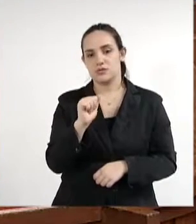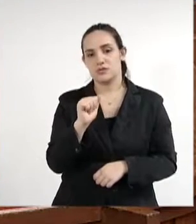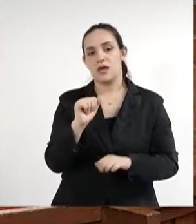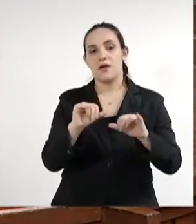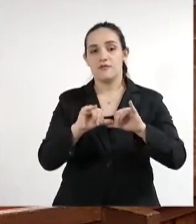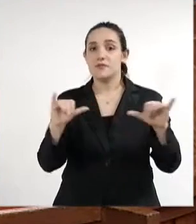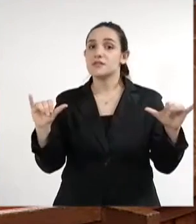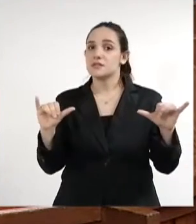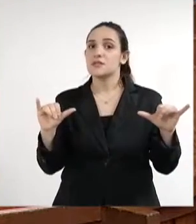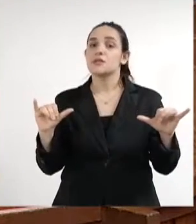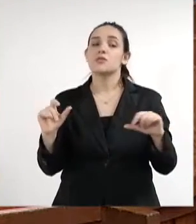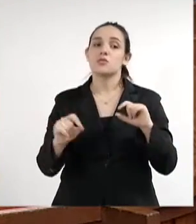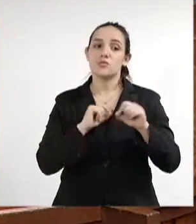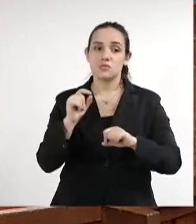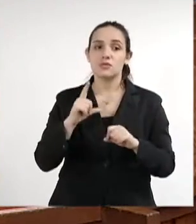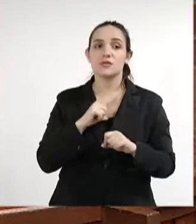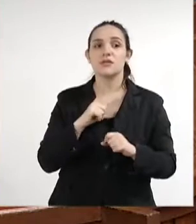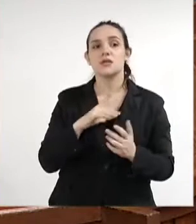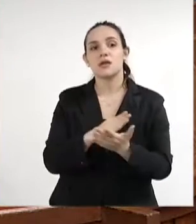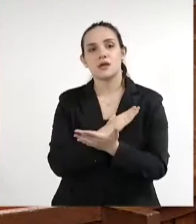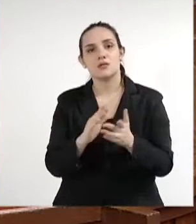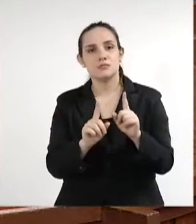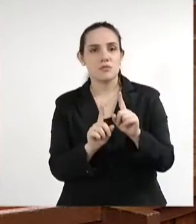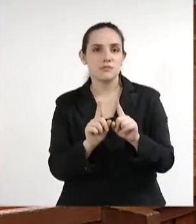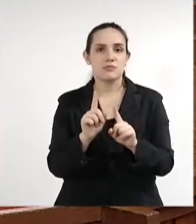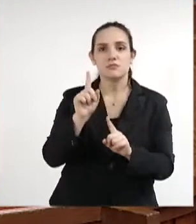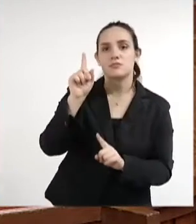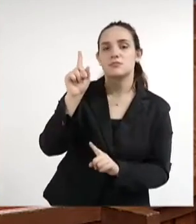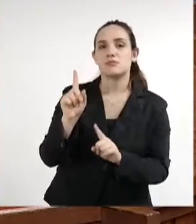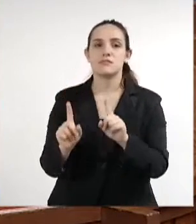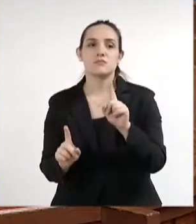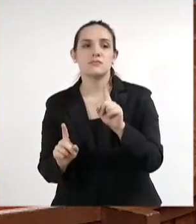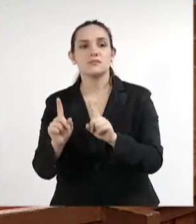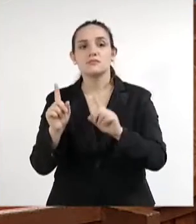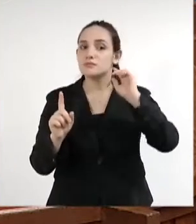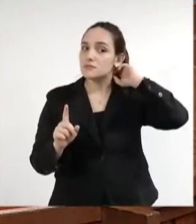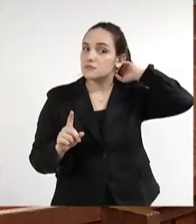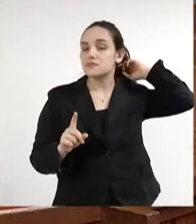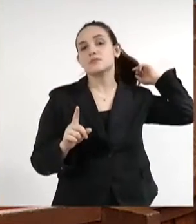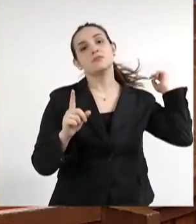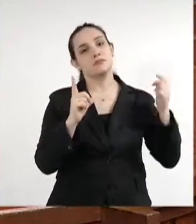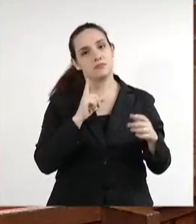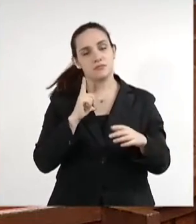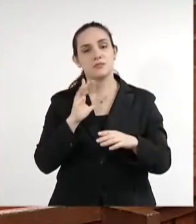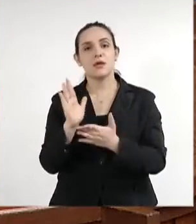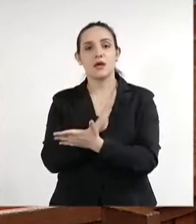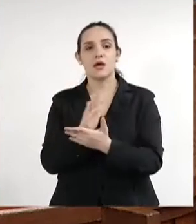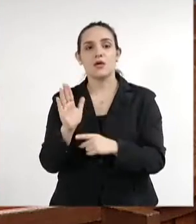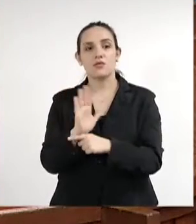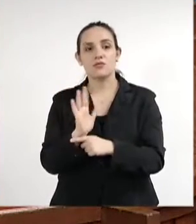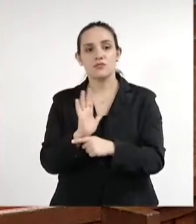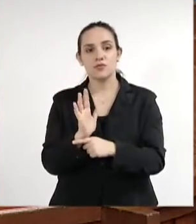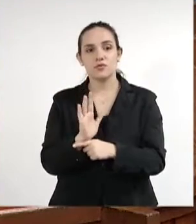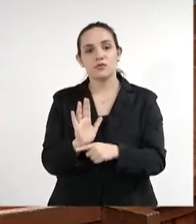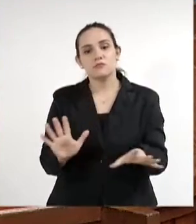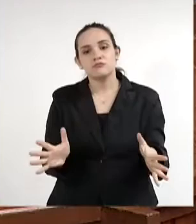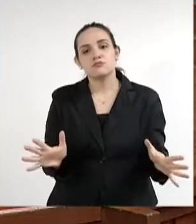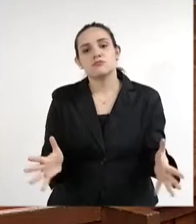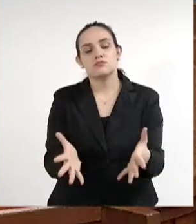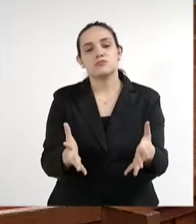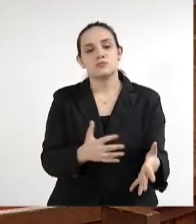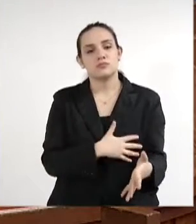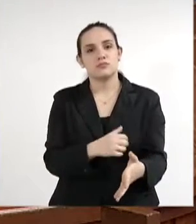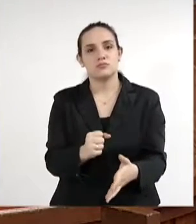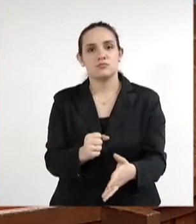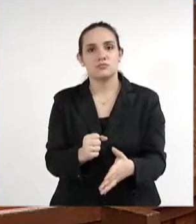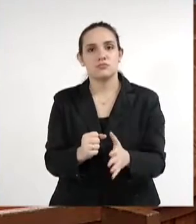sobre os perigos de descrições gráficas ou representações de suicídio em filmes e séries que demonstraram desencadear suicídios